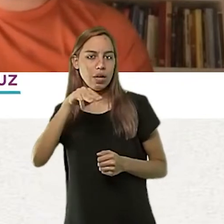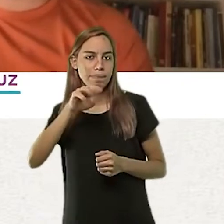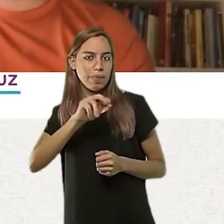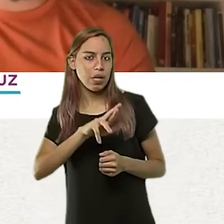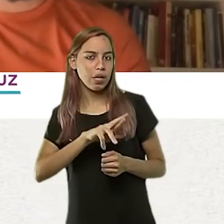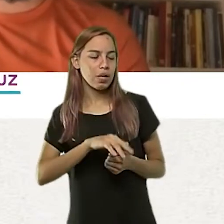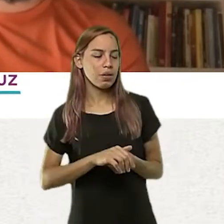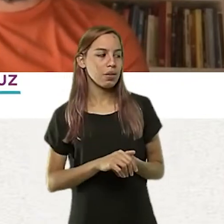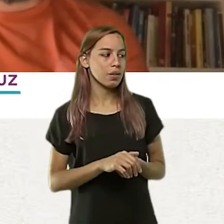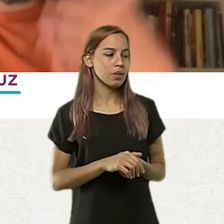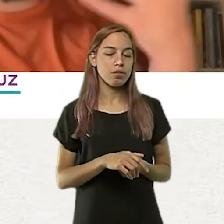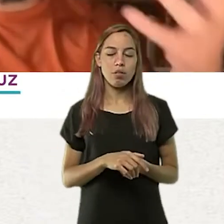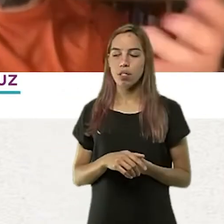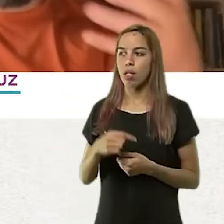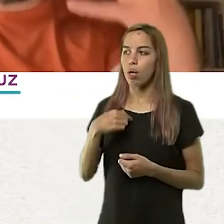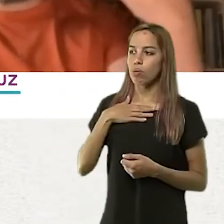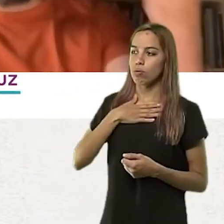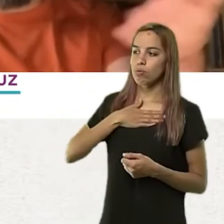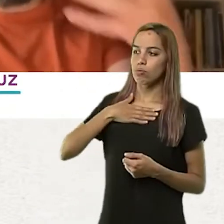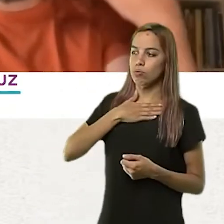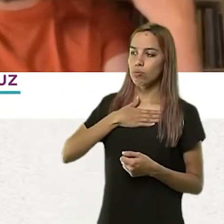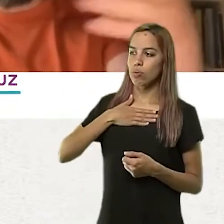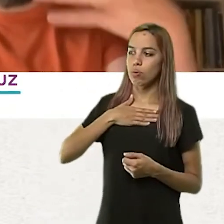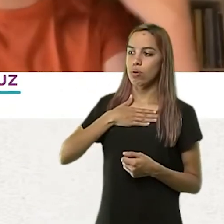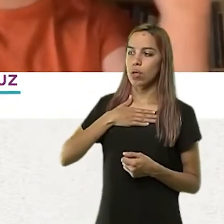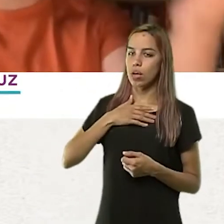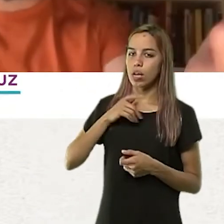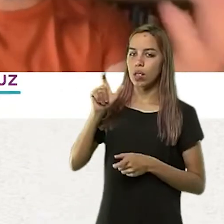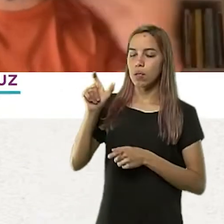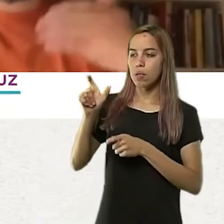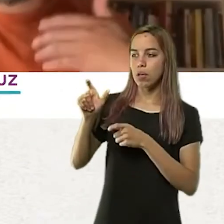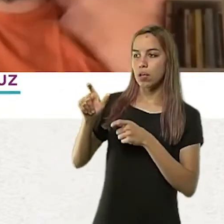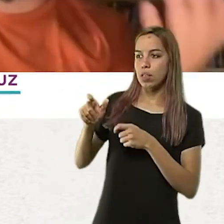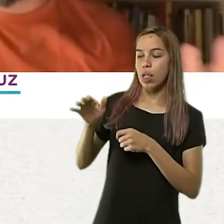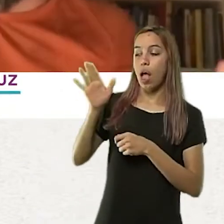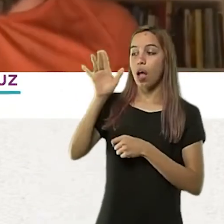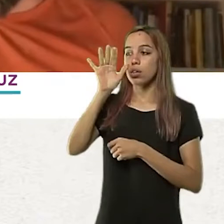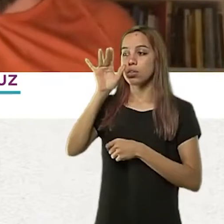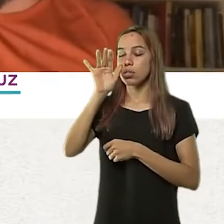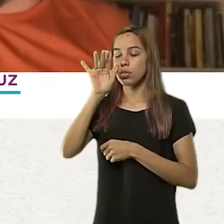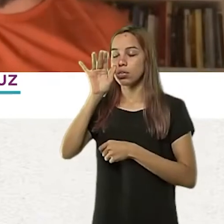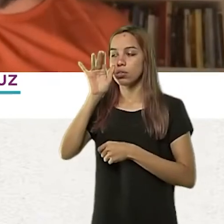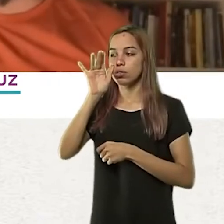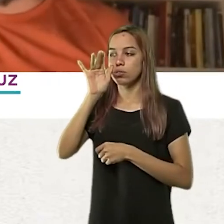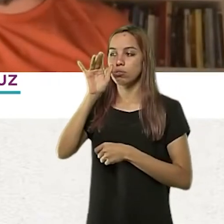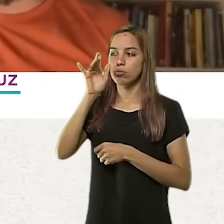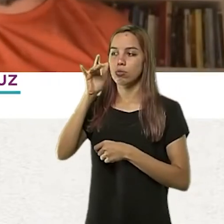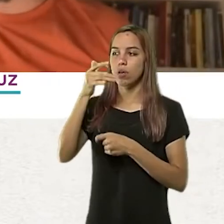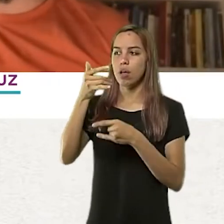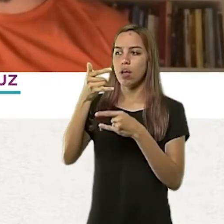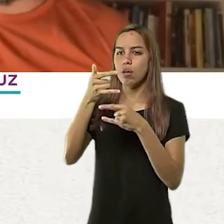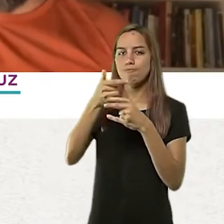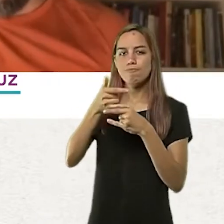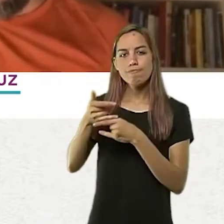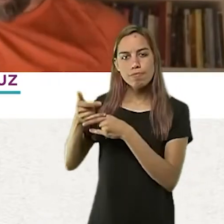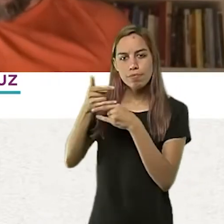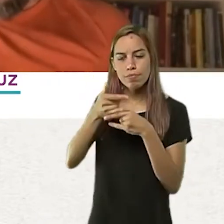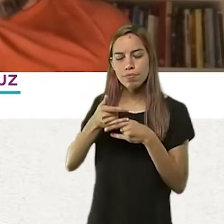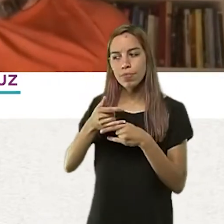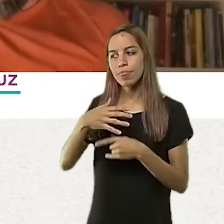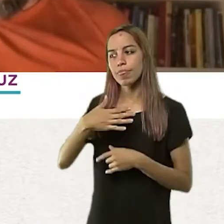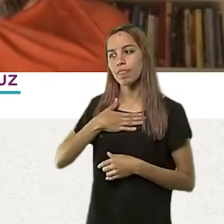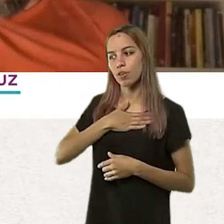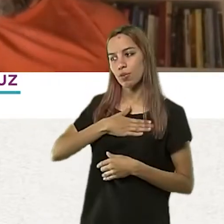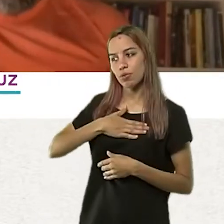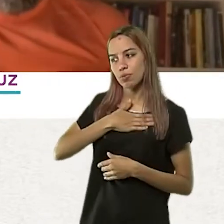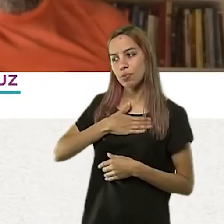cursos com as pessoas ao vivo, etc. É porque legal, né? Temos uma relação mais próxima com